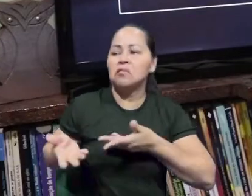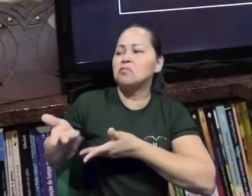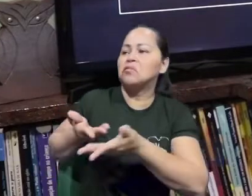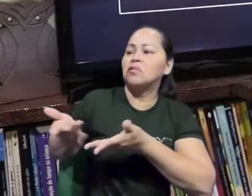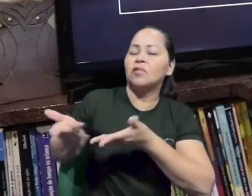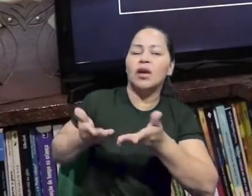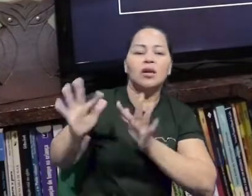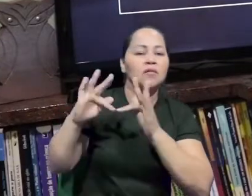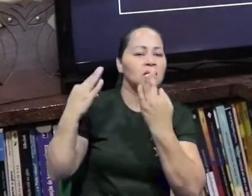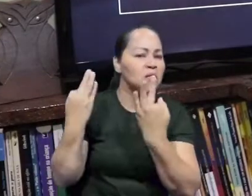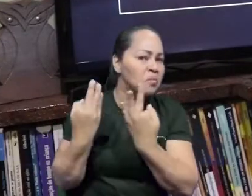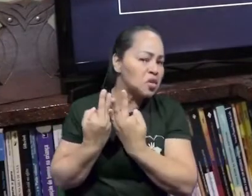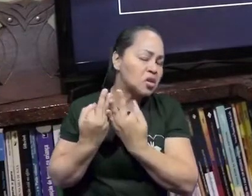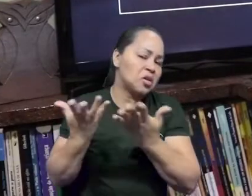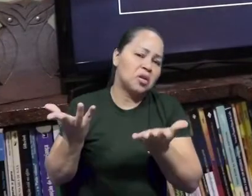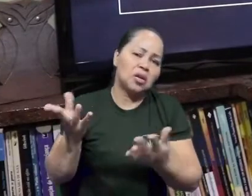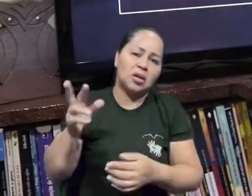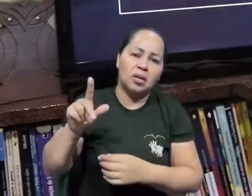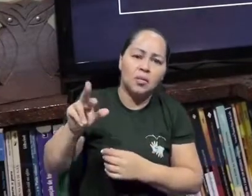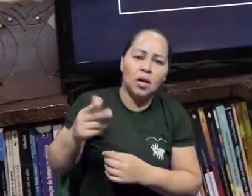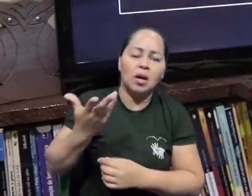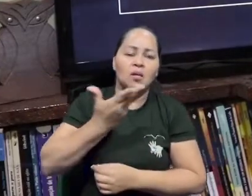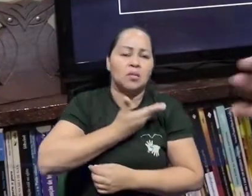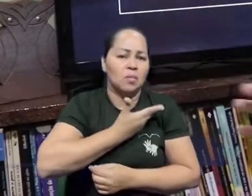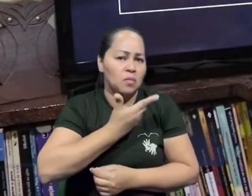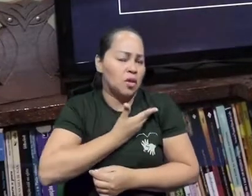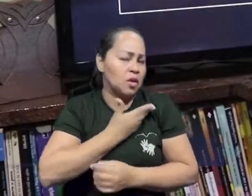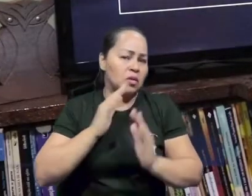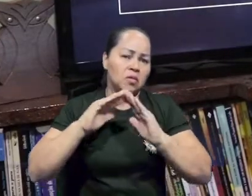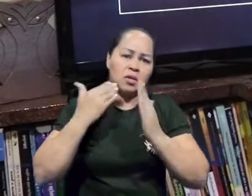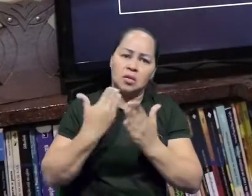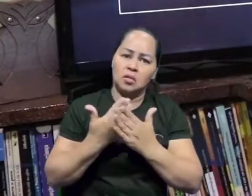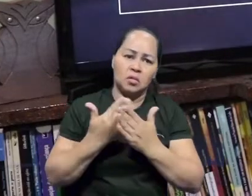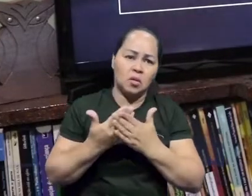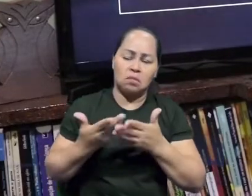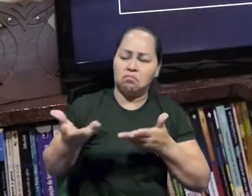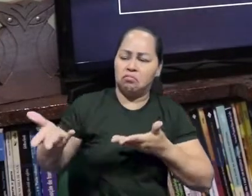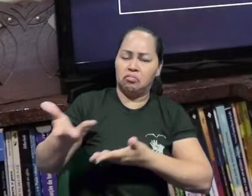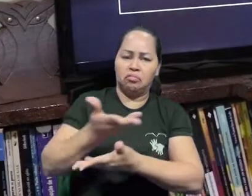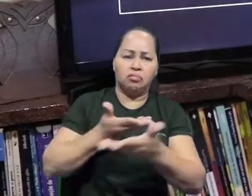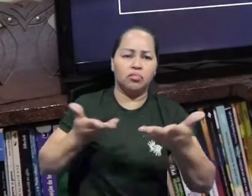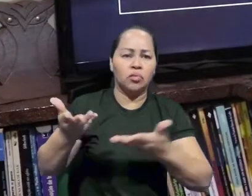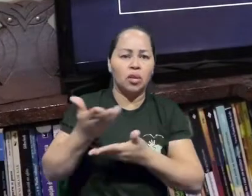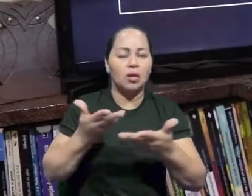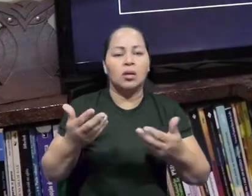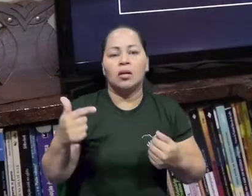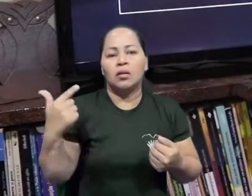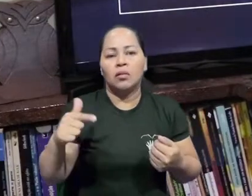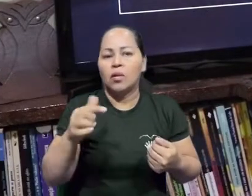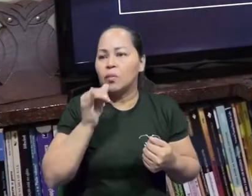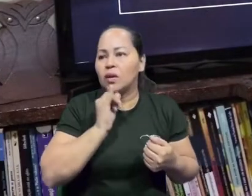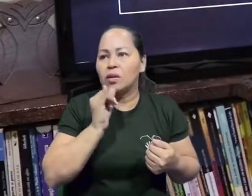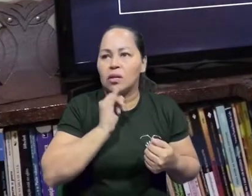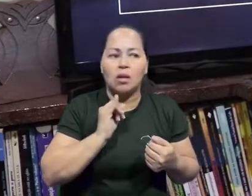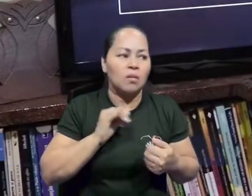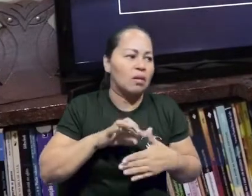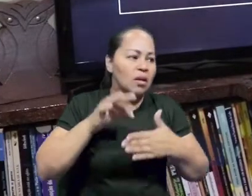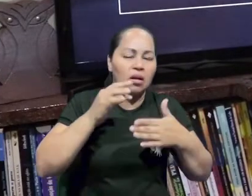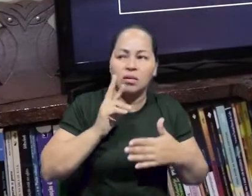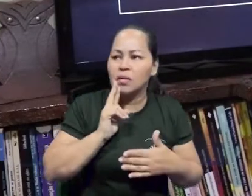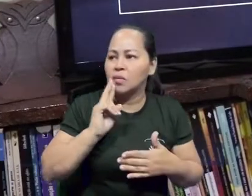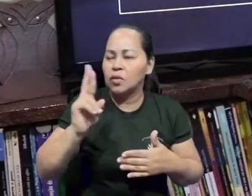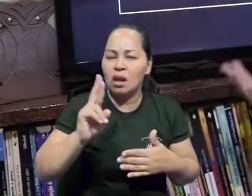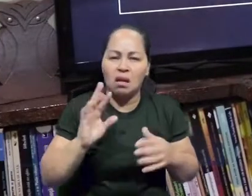relações com familiares e com seus pares, né? Alunos, colegas de escola, os amiguinhos. Não possui postura de liderança